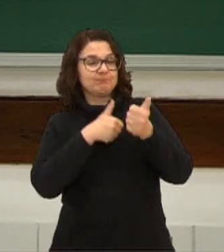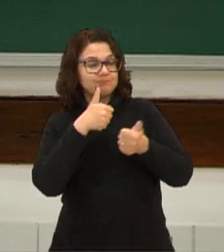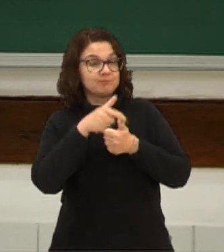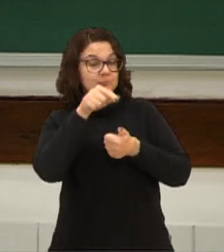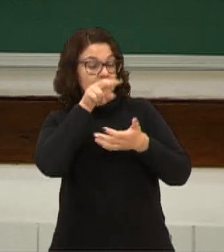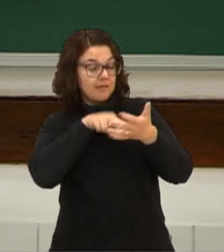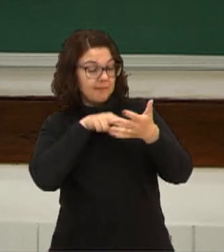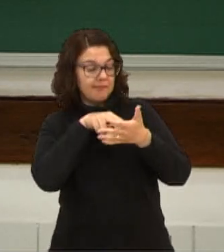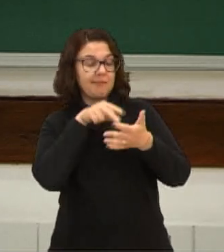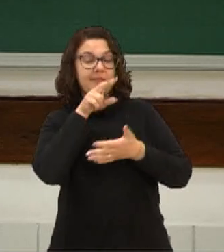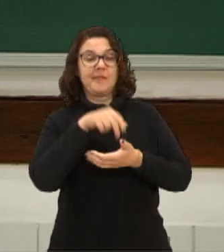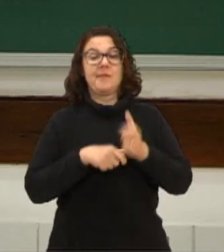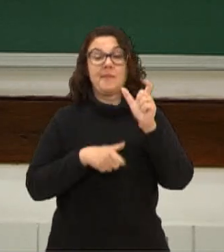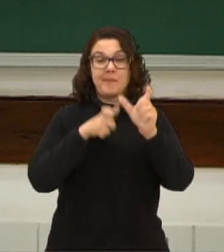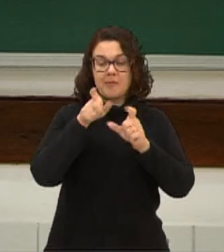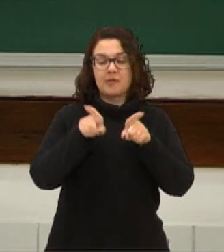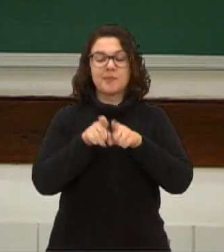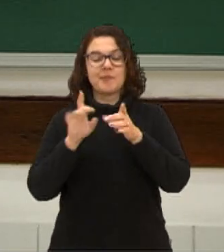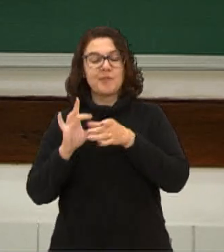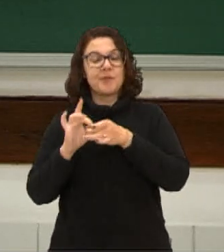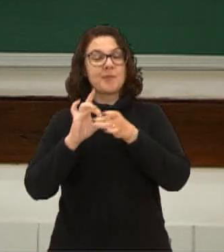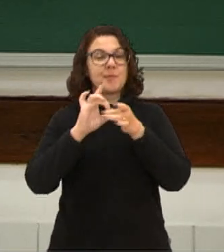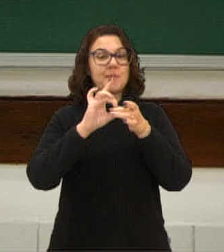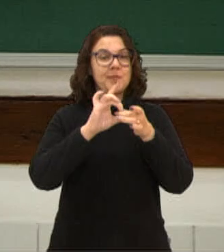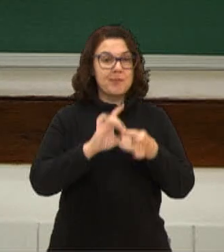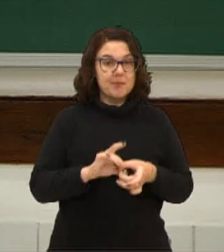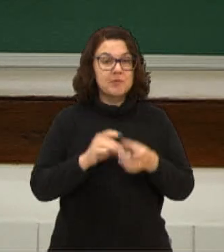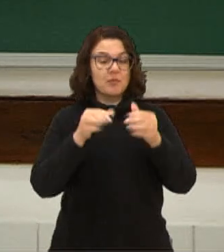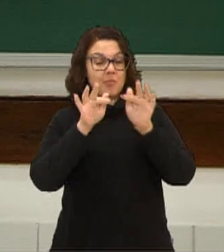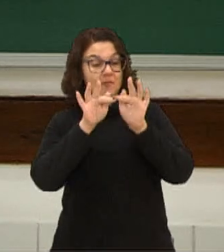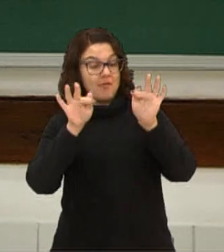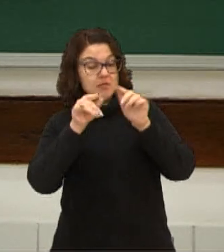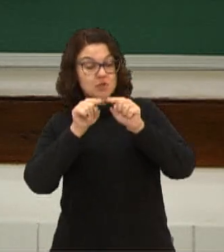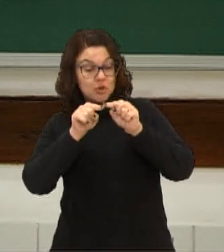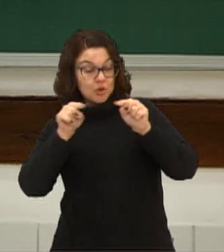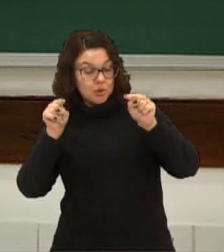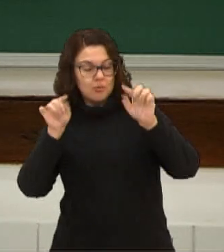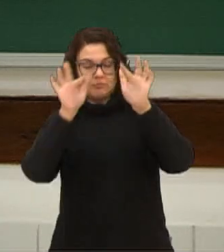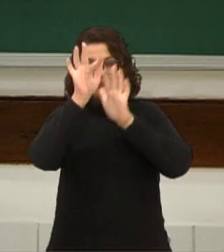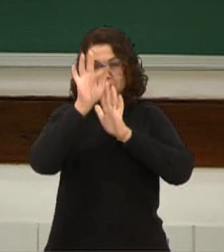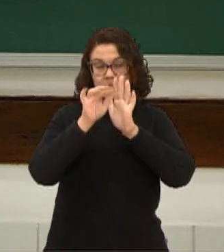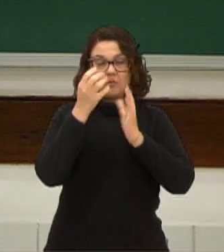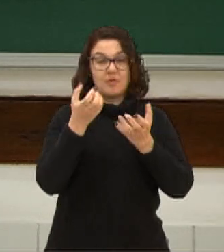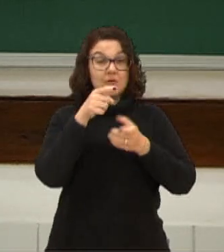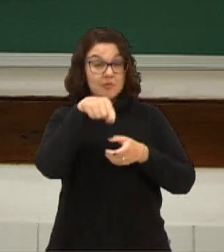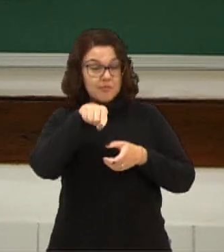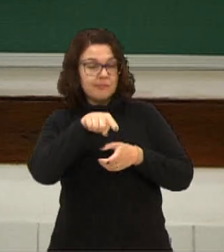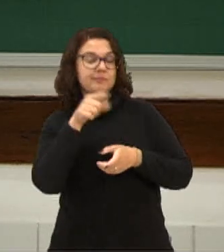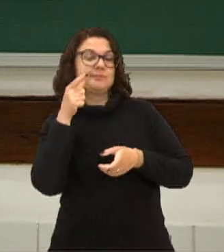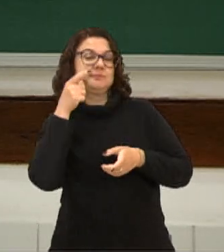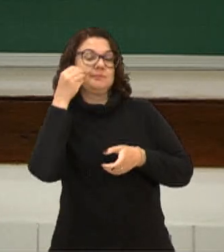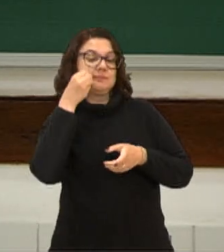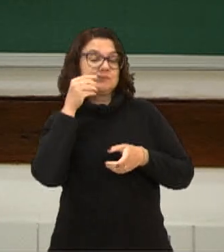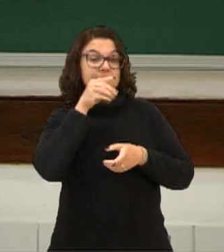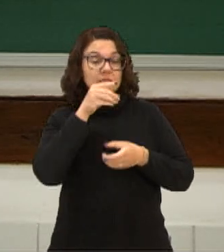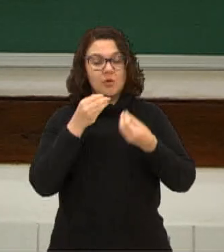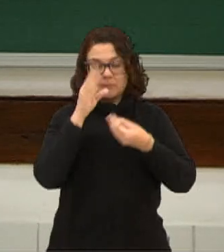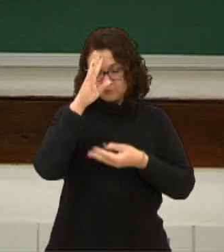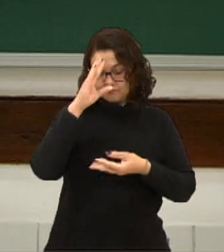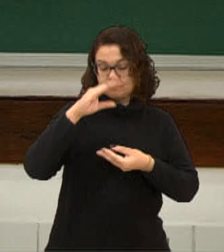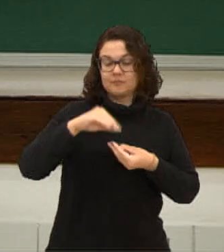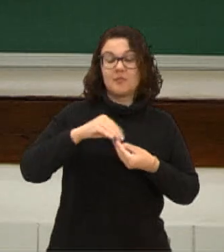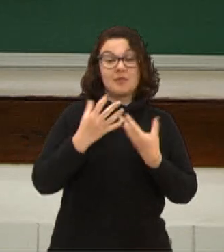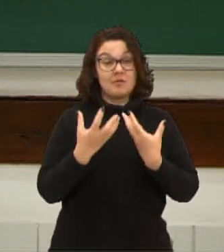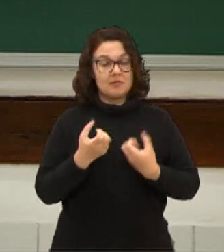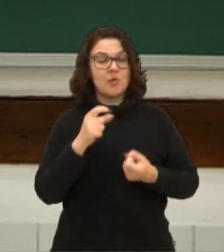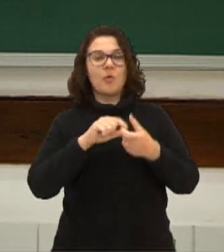fazer a leitura e pelo contexto, pela frase toda do texto, eu quero que vocês tentem compreender e